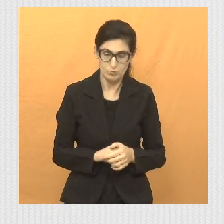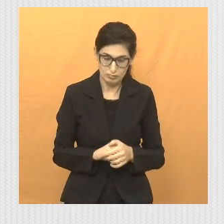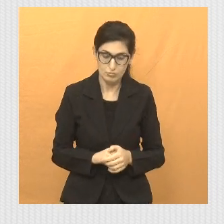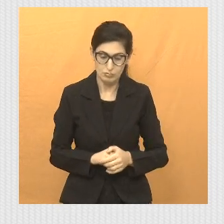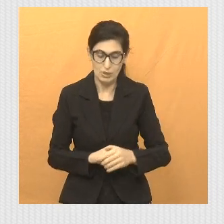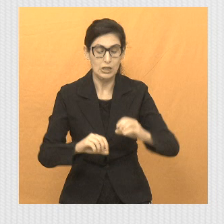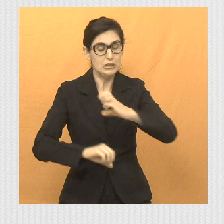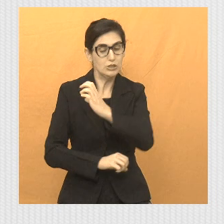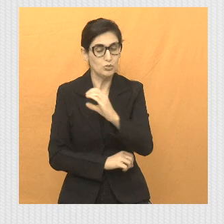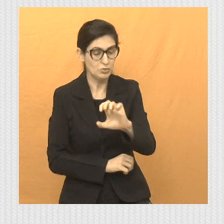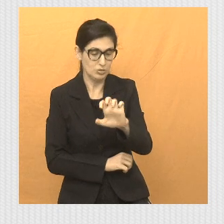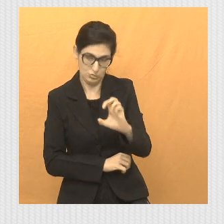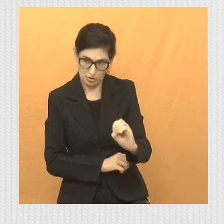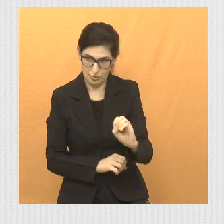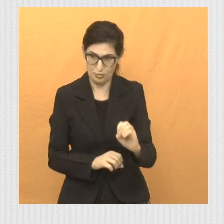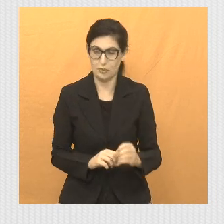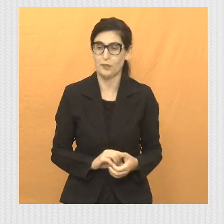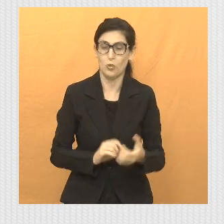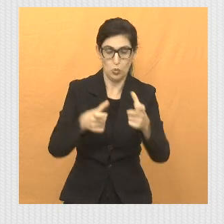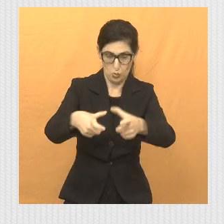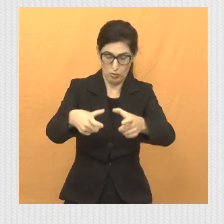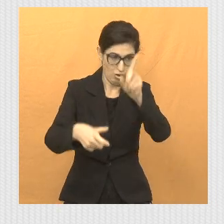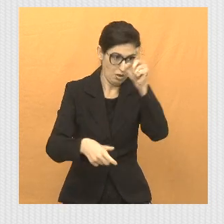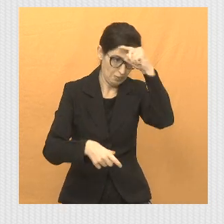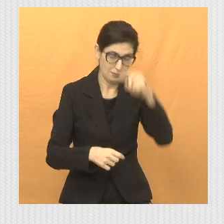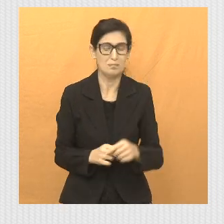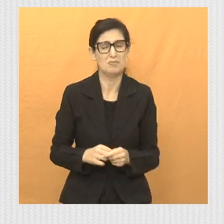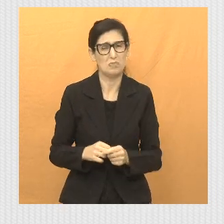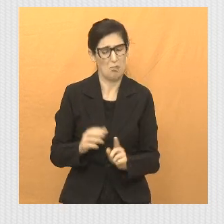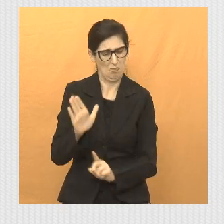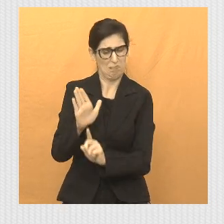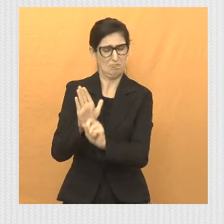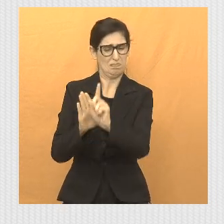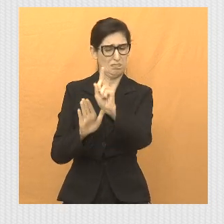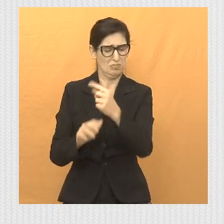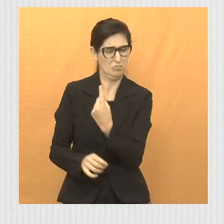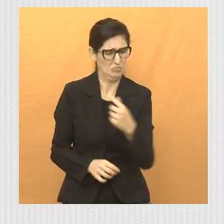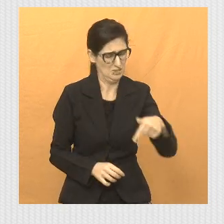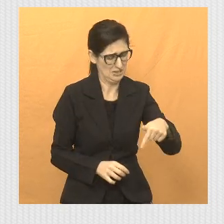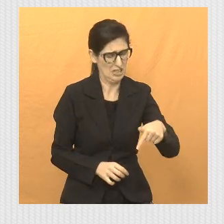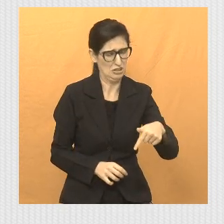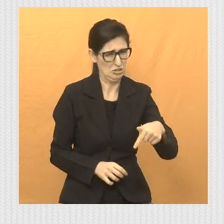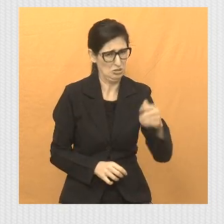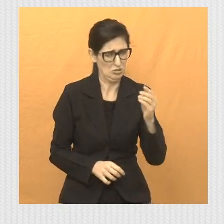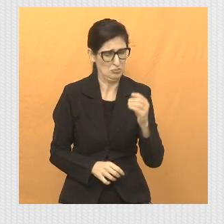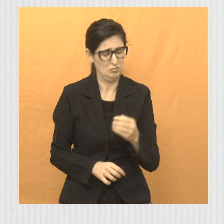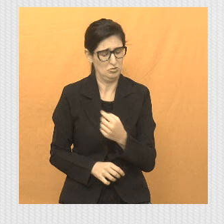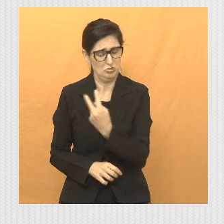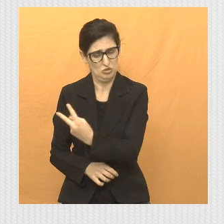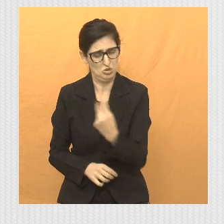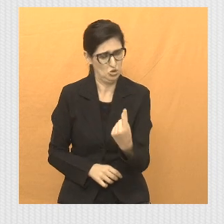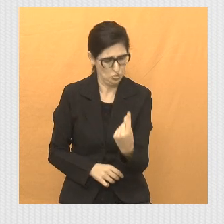CEL, houve um aumento de 17% para 21% nas faltas.